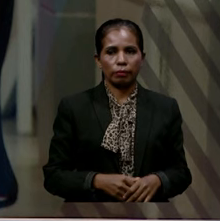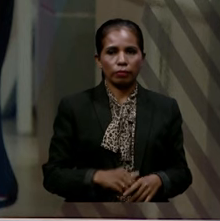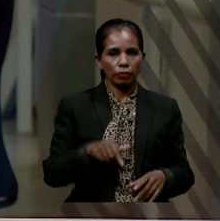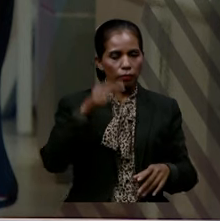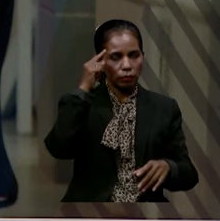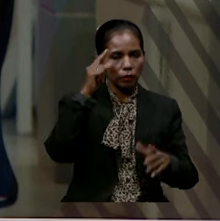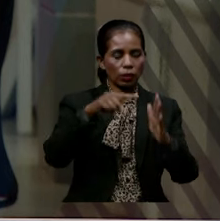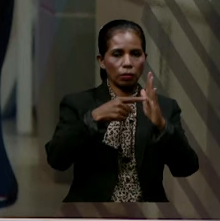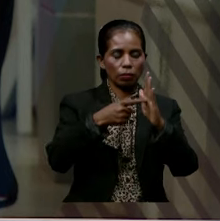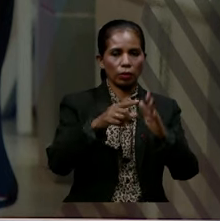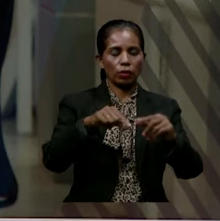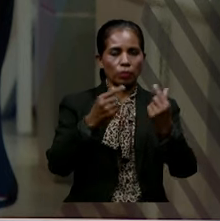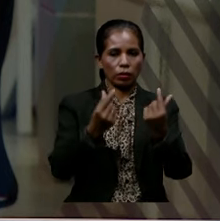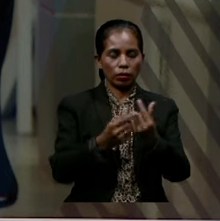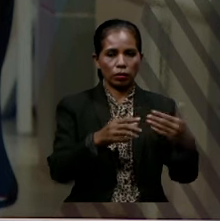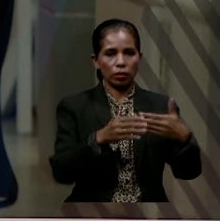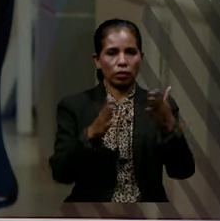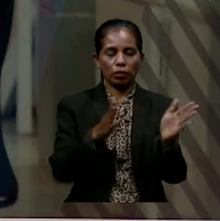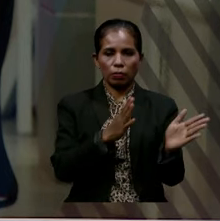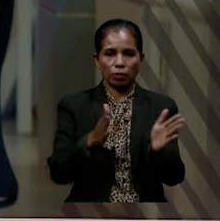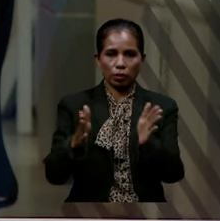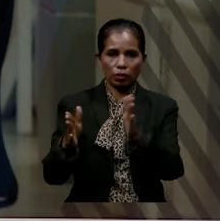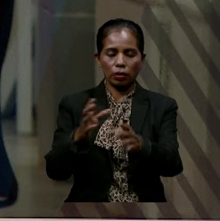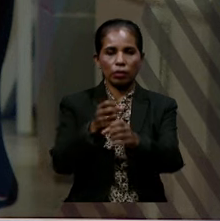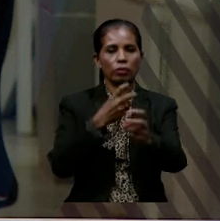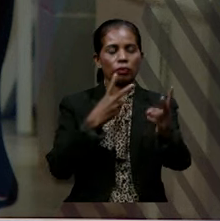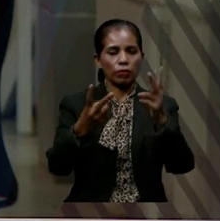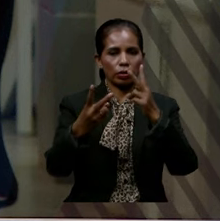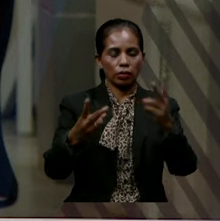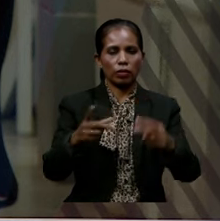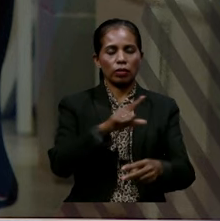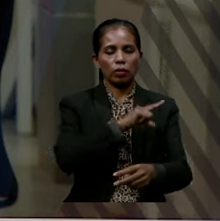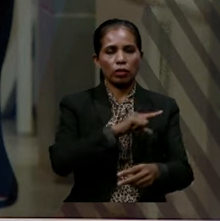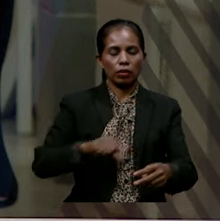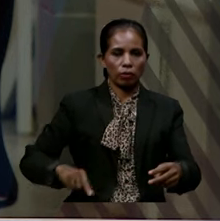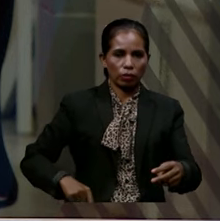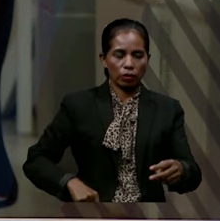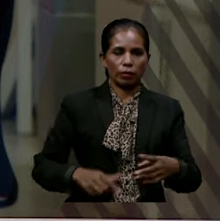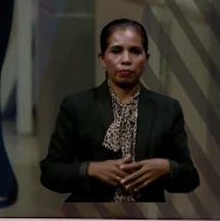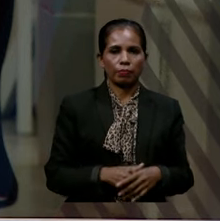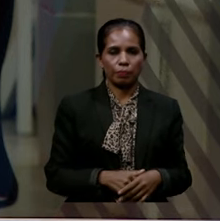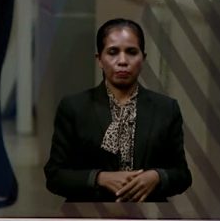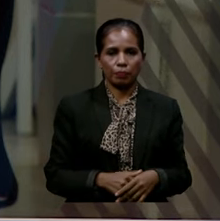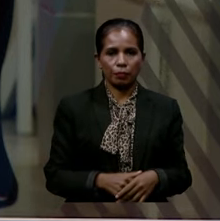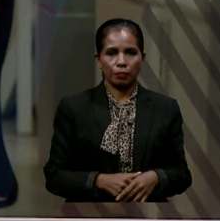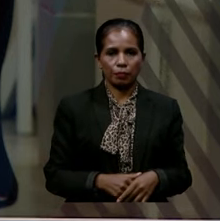Governo RU forma a comissão organizadora RU de aula preparação, simo visita ali o rei Brunei Darussalam.